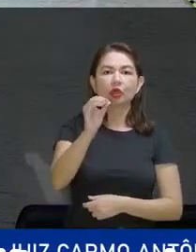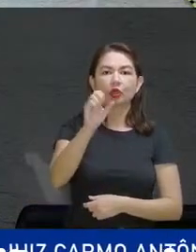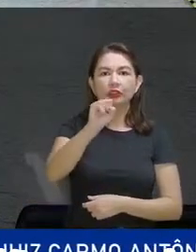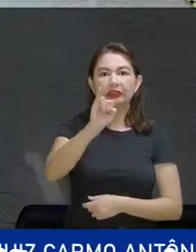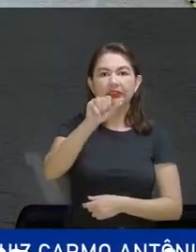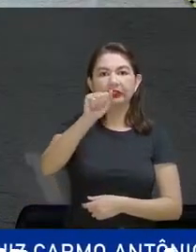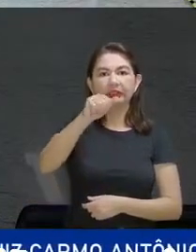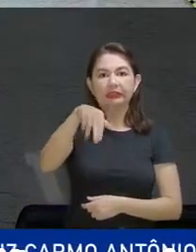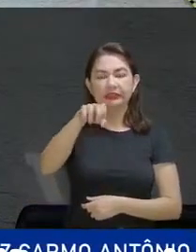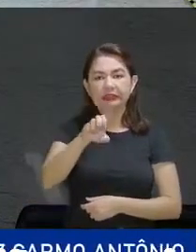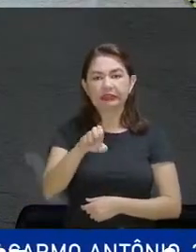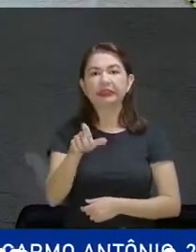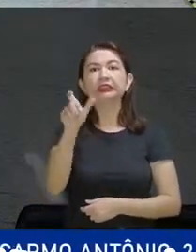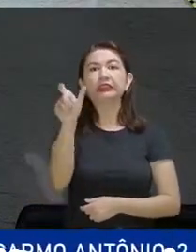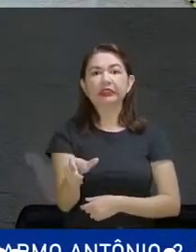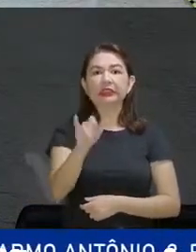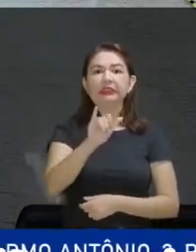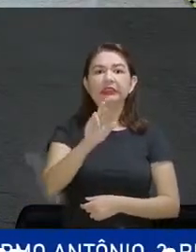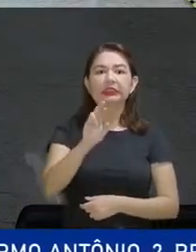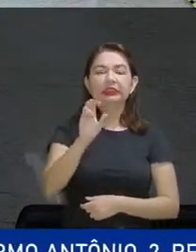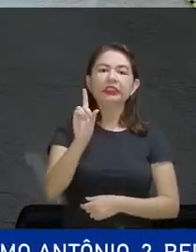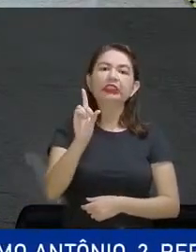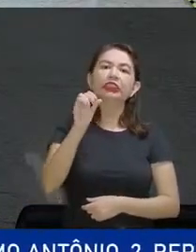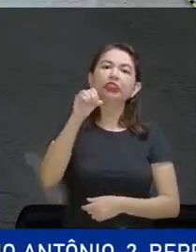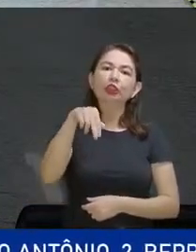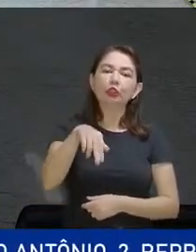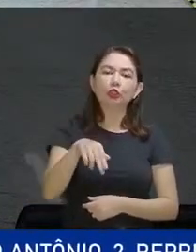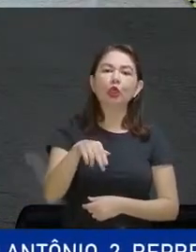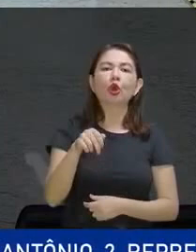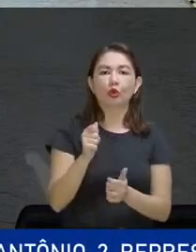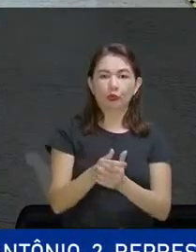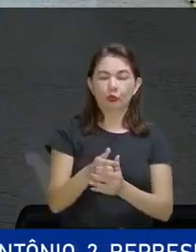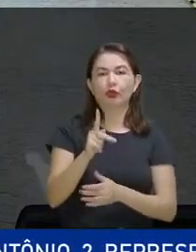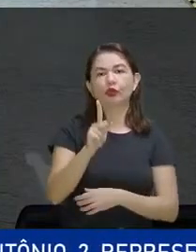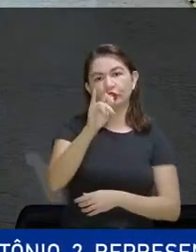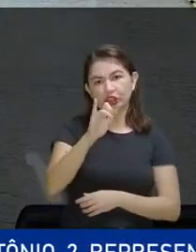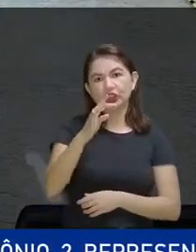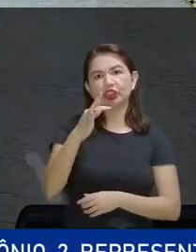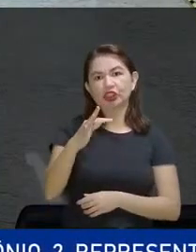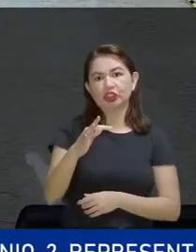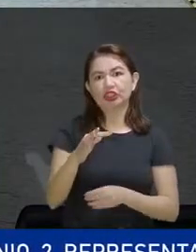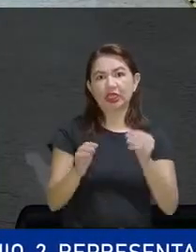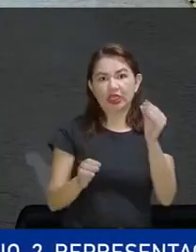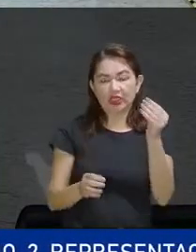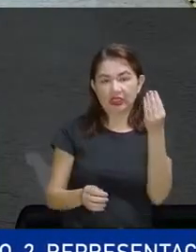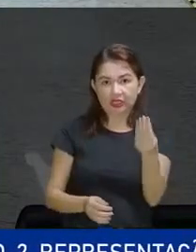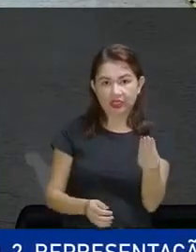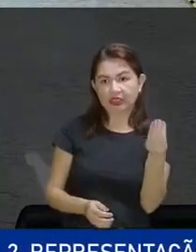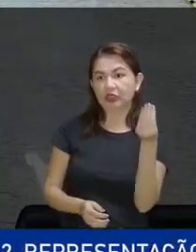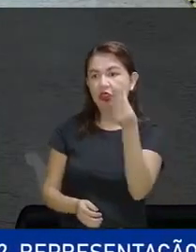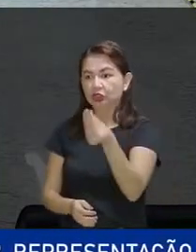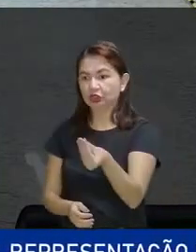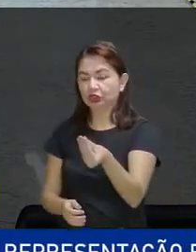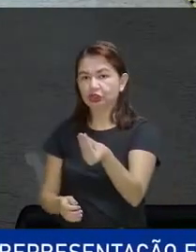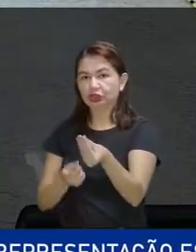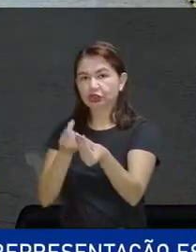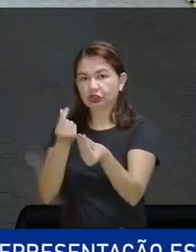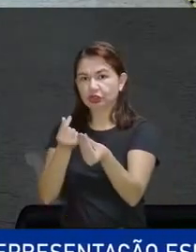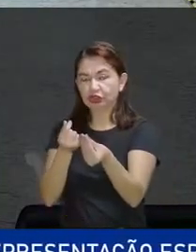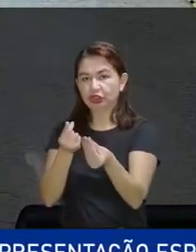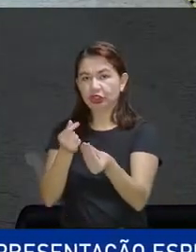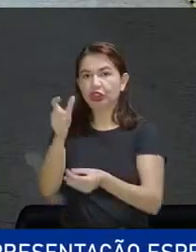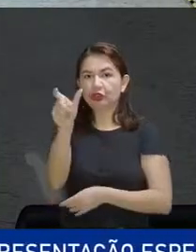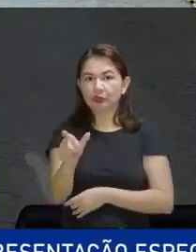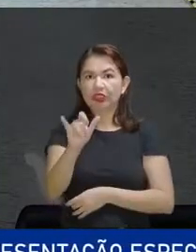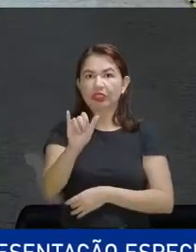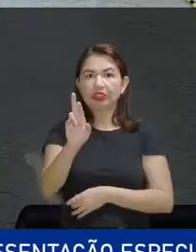declarou que Irlon teria adquirido os kits e para ele entregou o dinheiro arrecadado em mãos. Somadas as circunstâncias